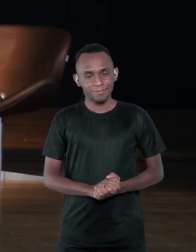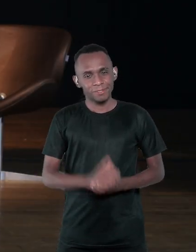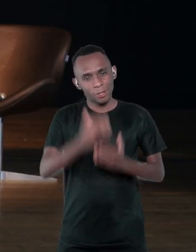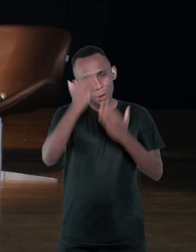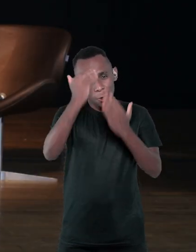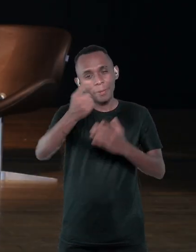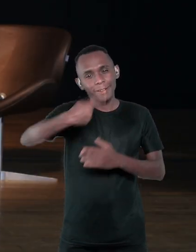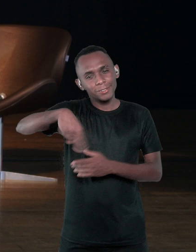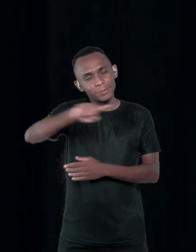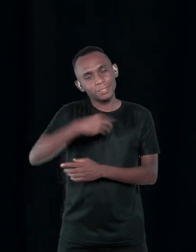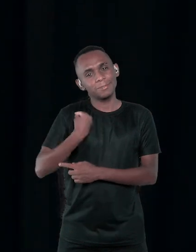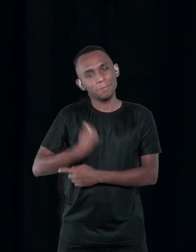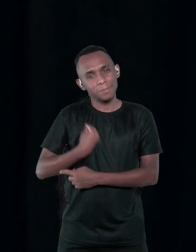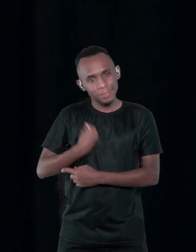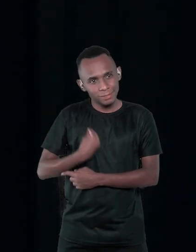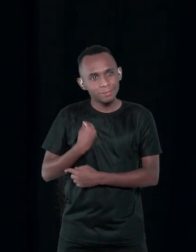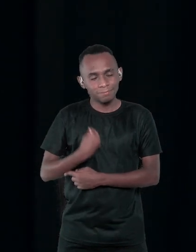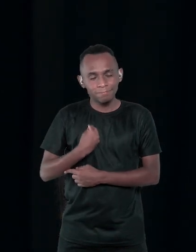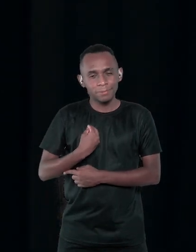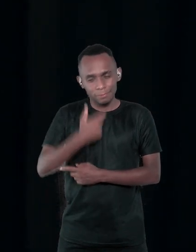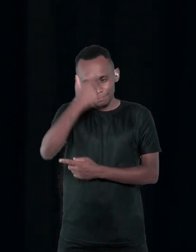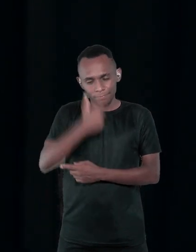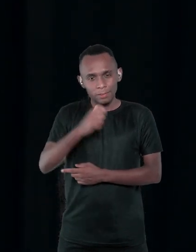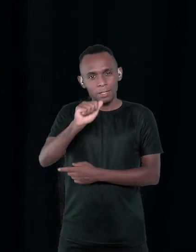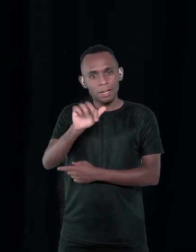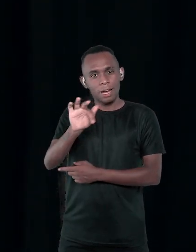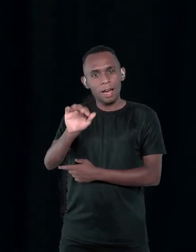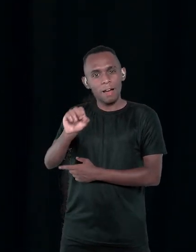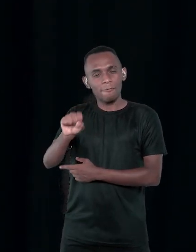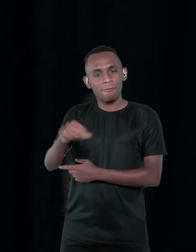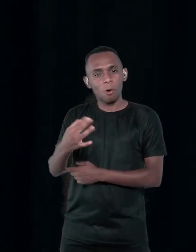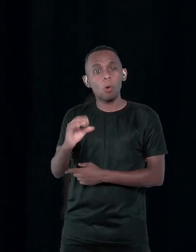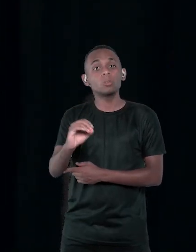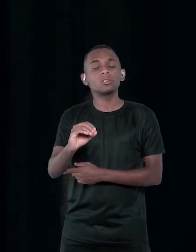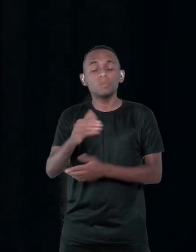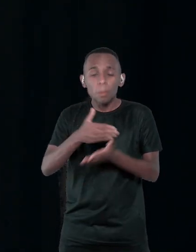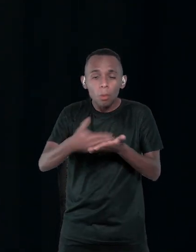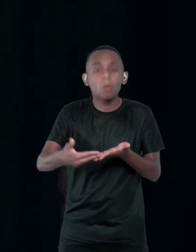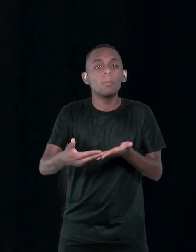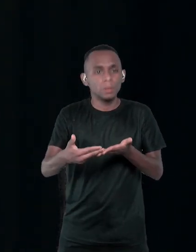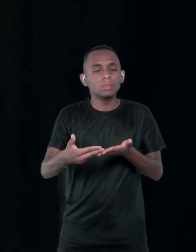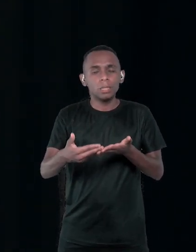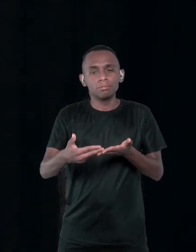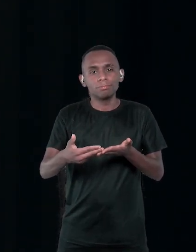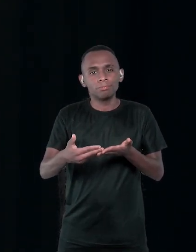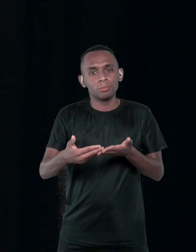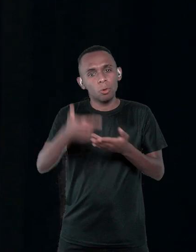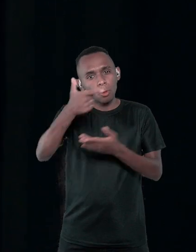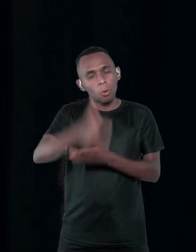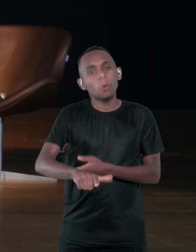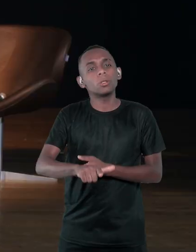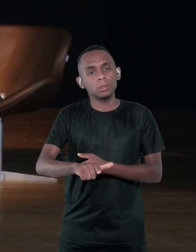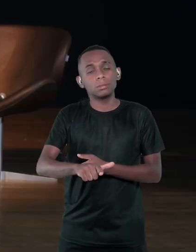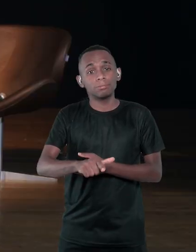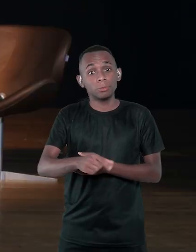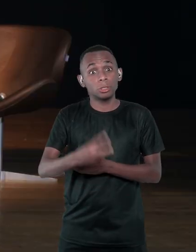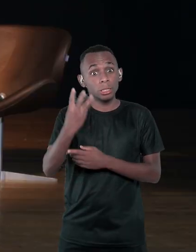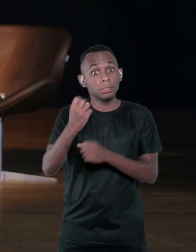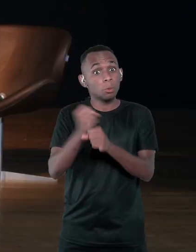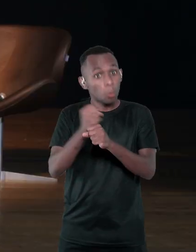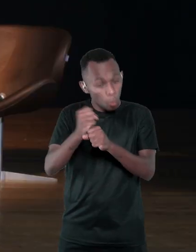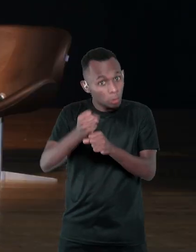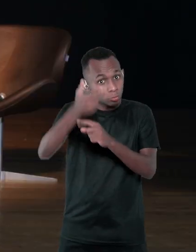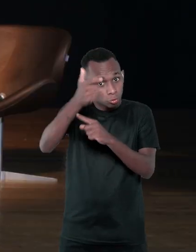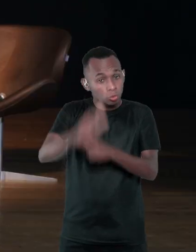Obrigado por estarem aqui. Meu nome é Afonso Borges. Vamos dar início a mais uma edição, aqui pelo terceiro ano